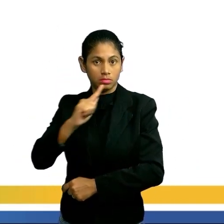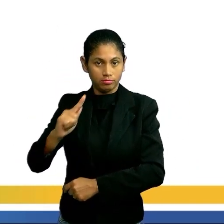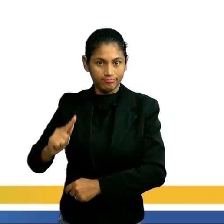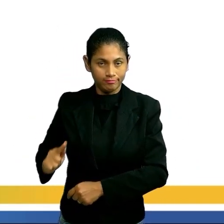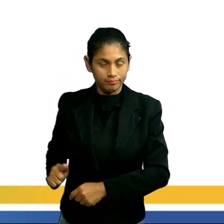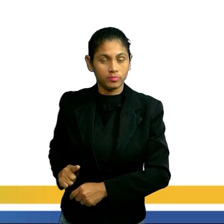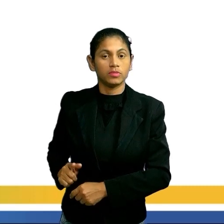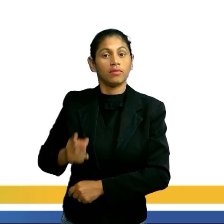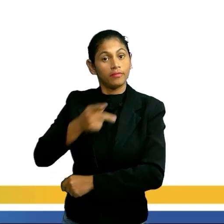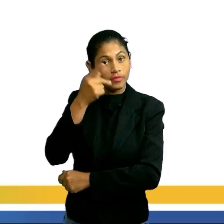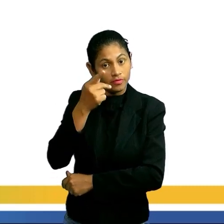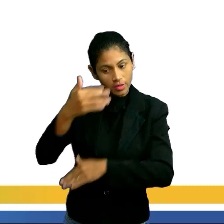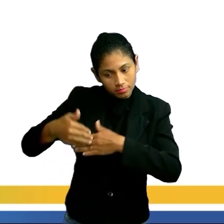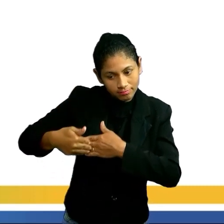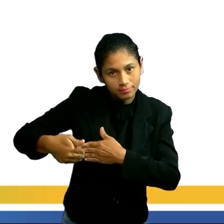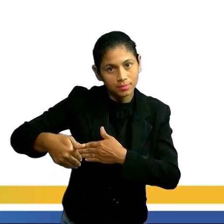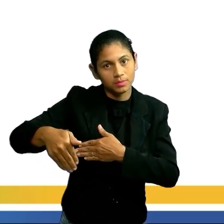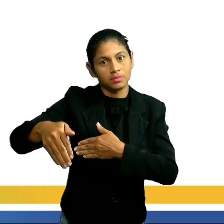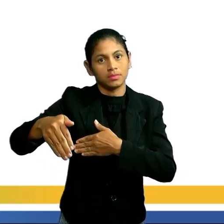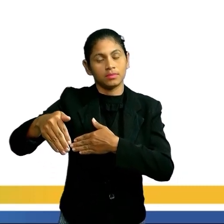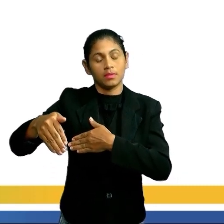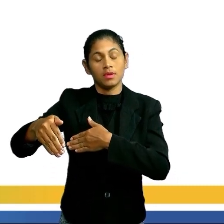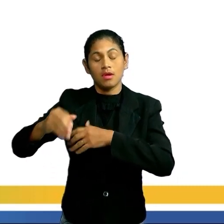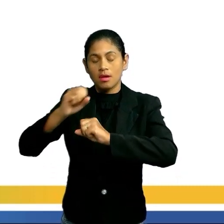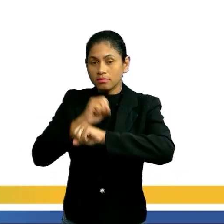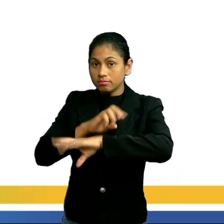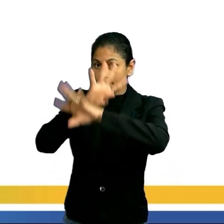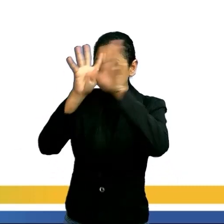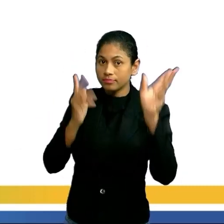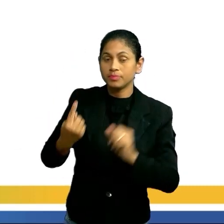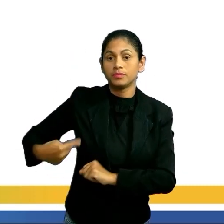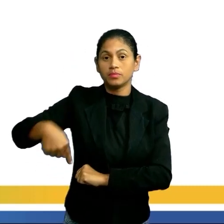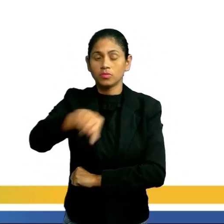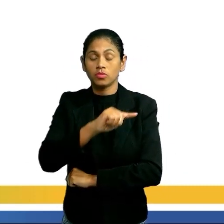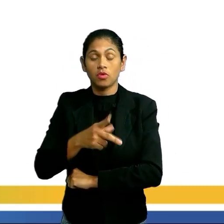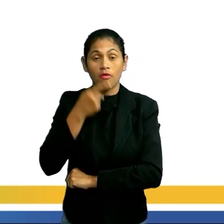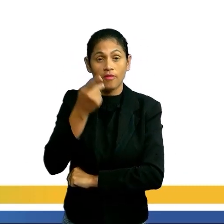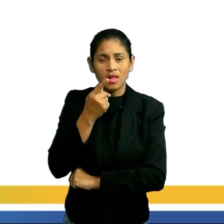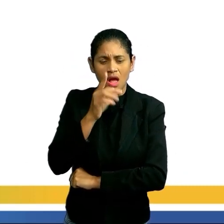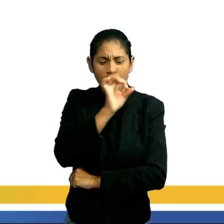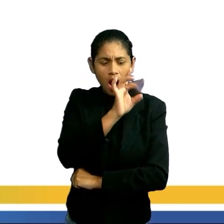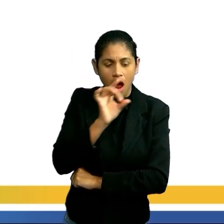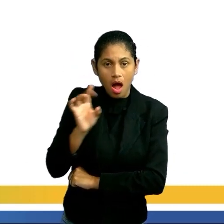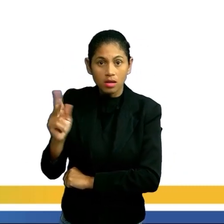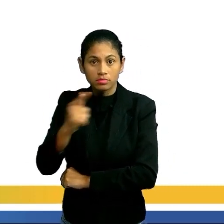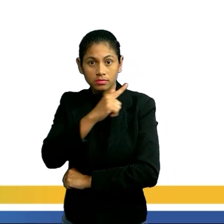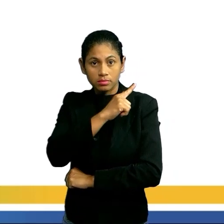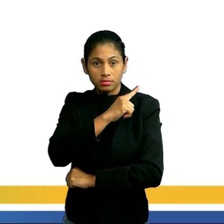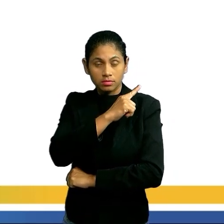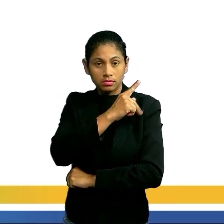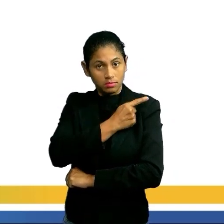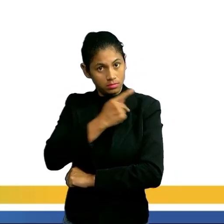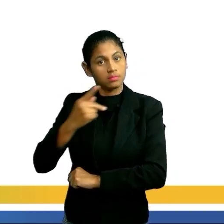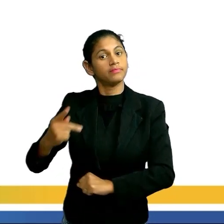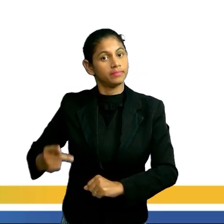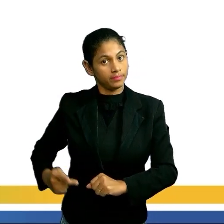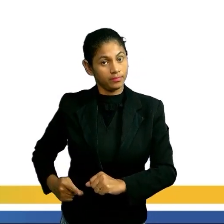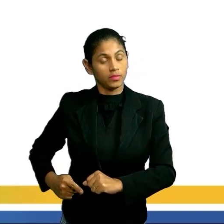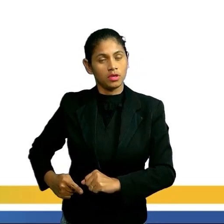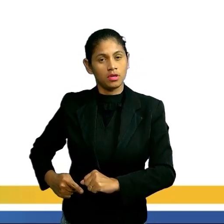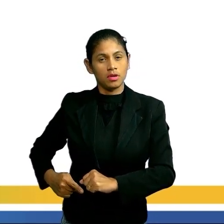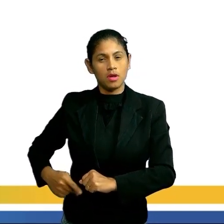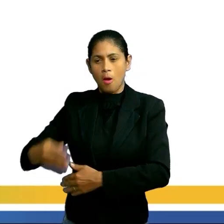nós vamos falar, e vai ficar muito claro para vocês quando eu falar de cada presidente, essas características, esse apelo